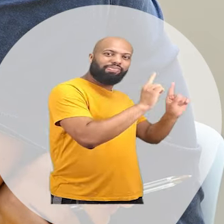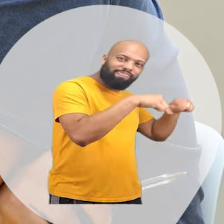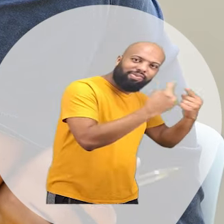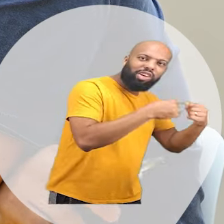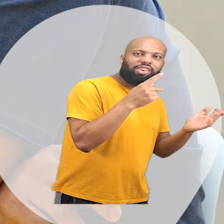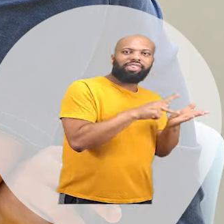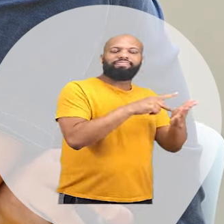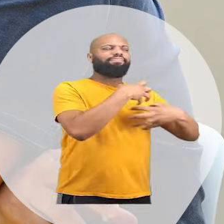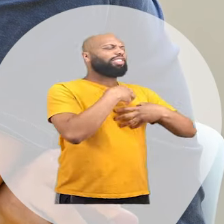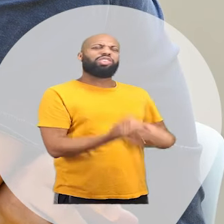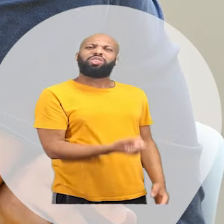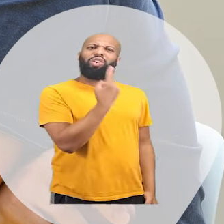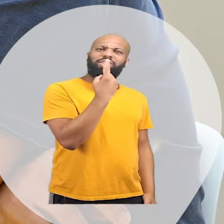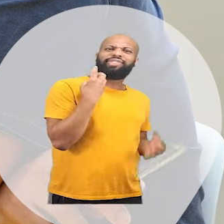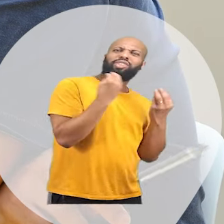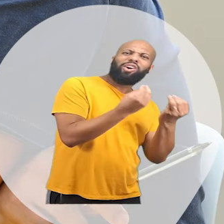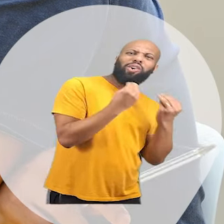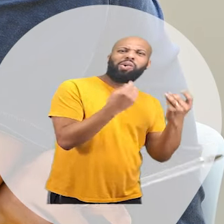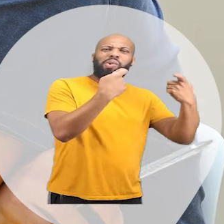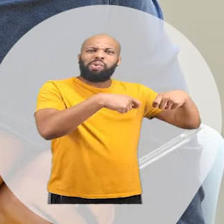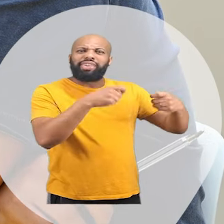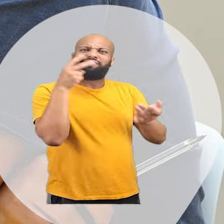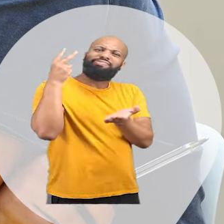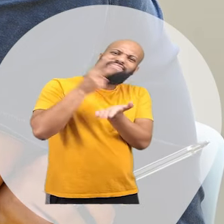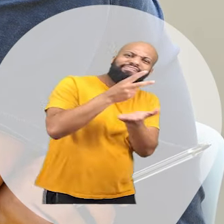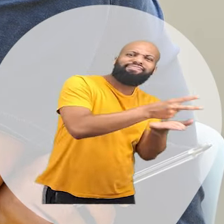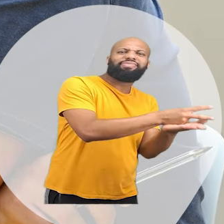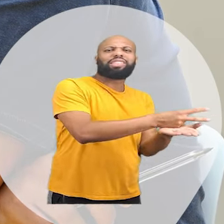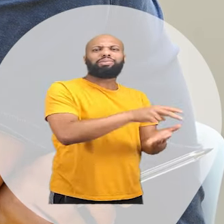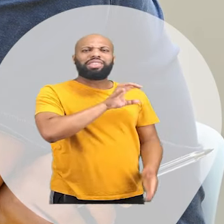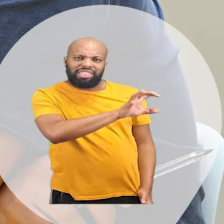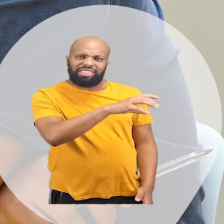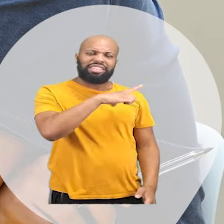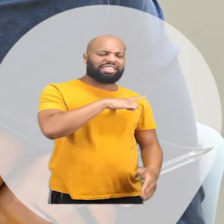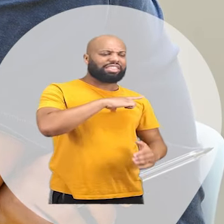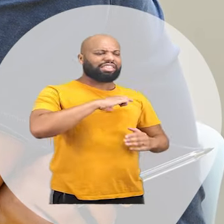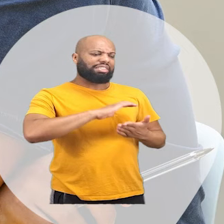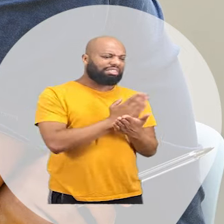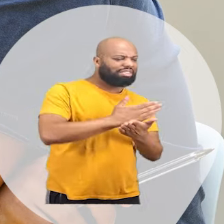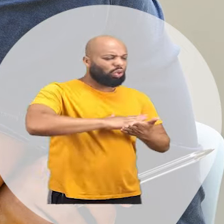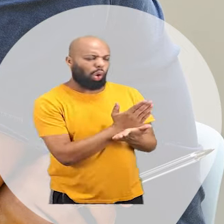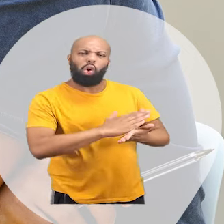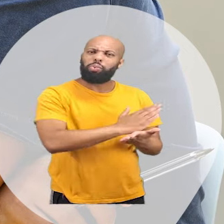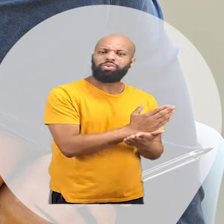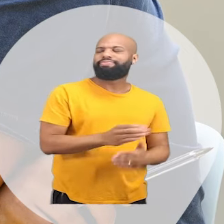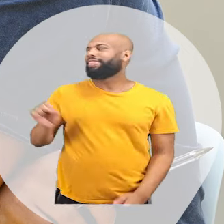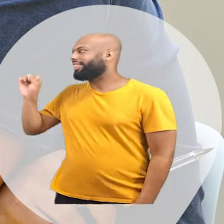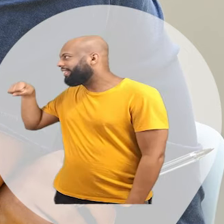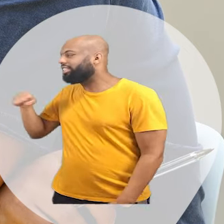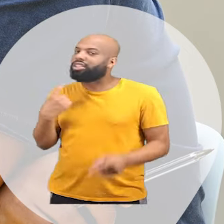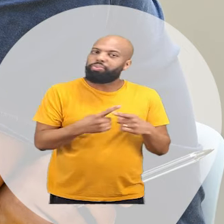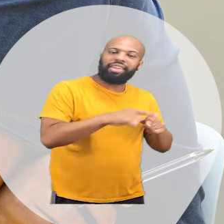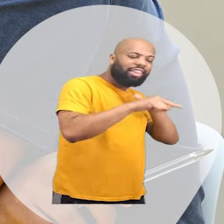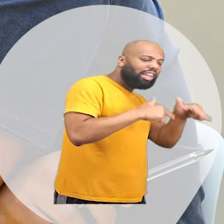provoca mesmo né numa sensação assim poxa eu preciso ter sempre né E às vezes gera uma inquietação né Então como que você